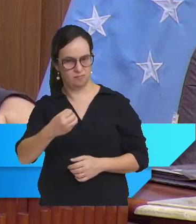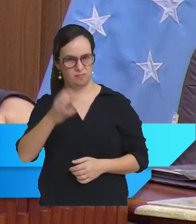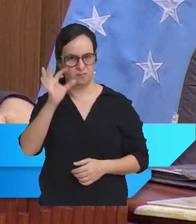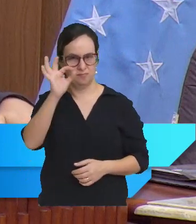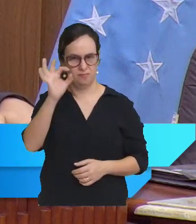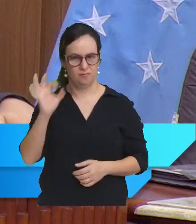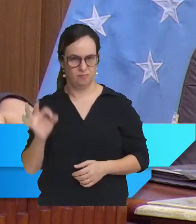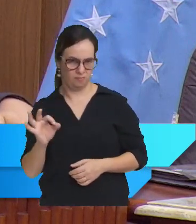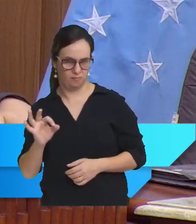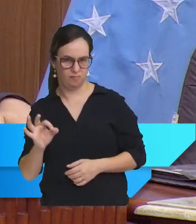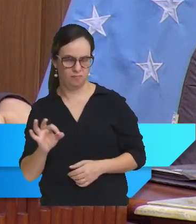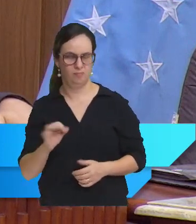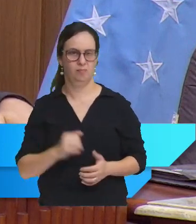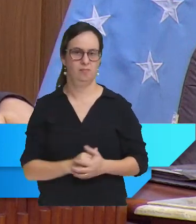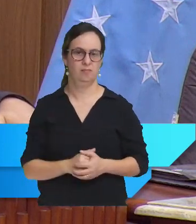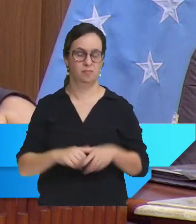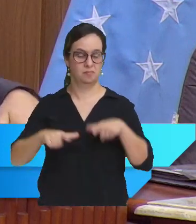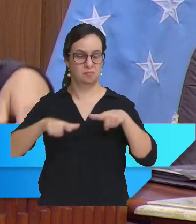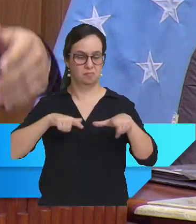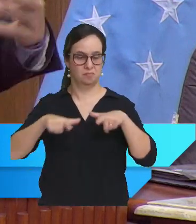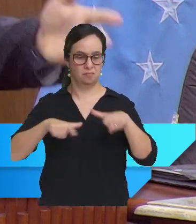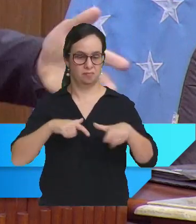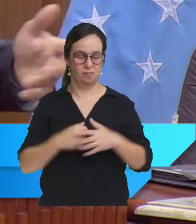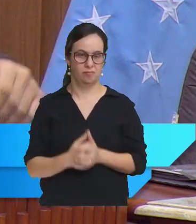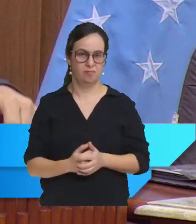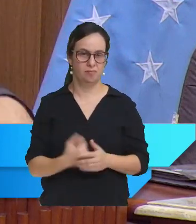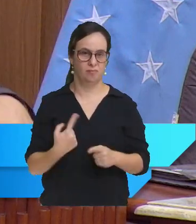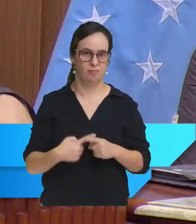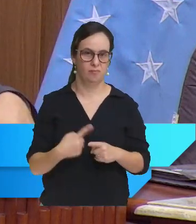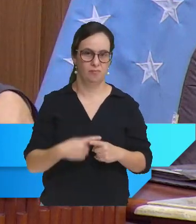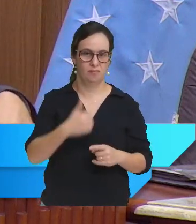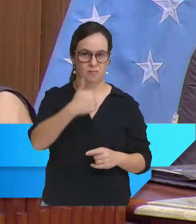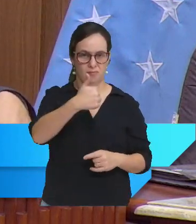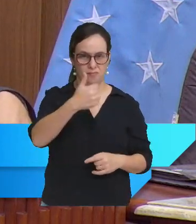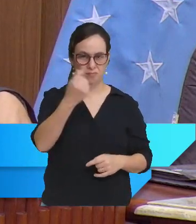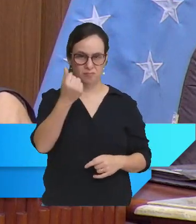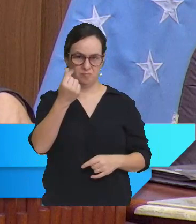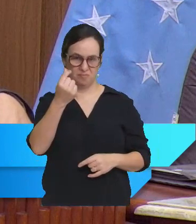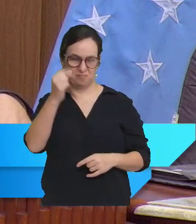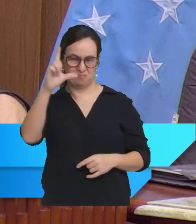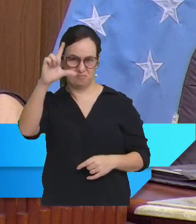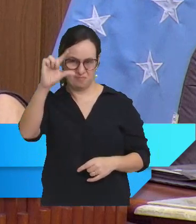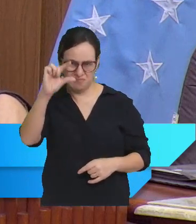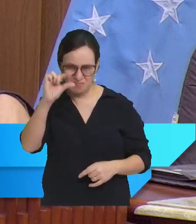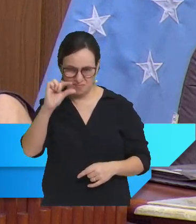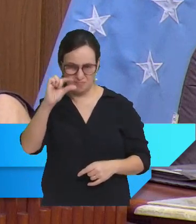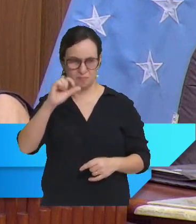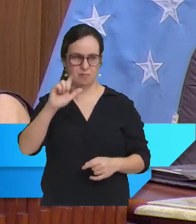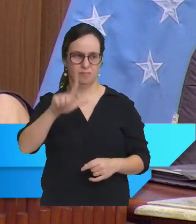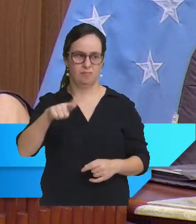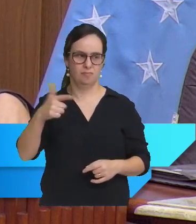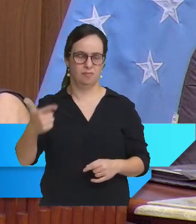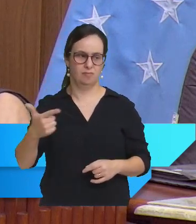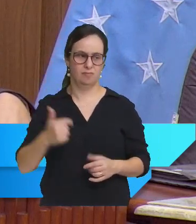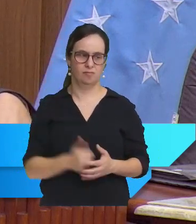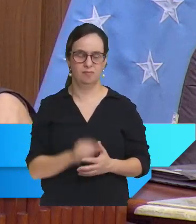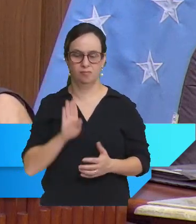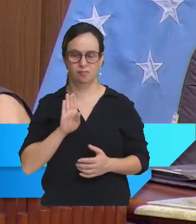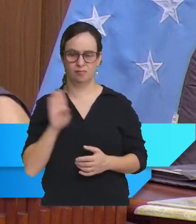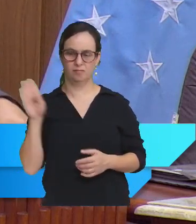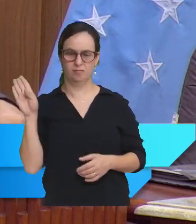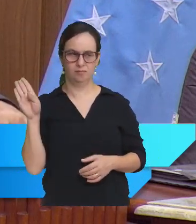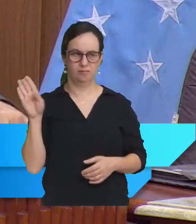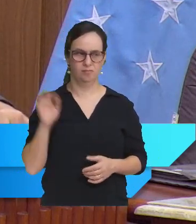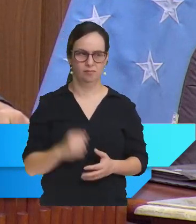1/100 do que outros candidatos tiveram. Tive muito menos recursos do que outros candidatos aqui de nossa cidade, que tiveram muito